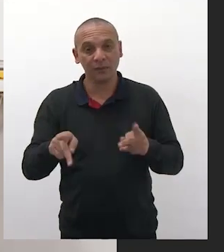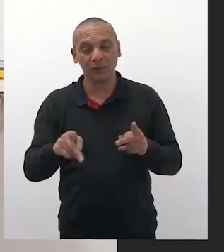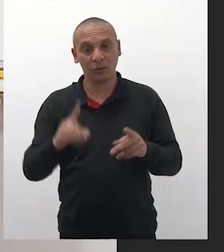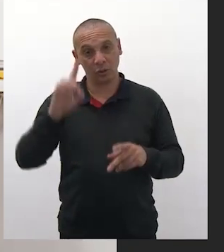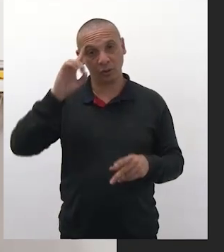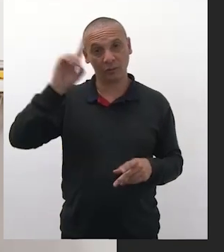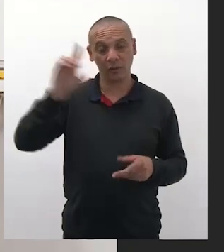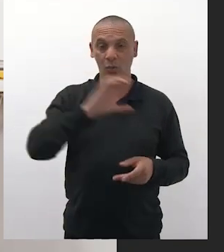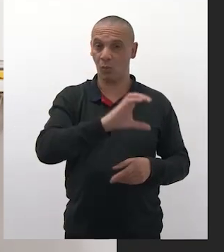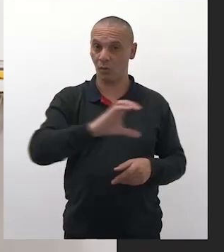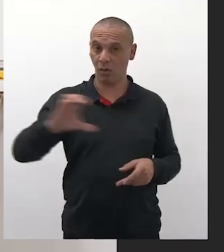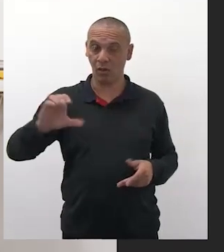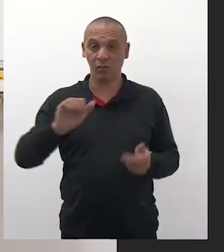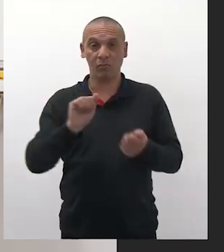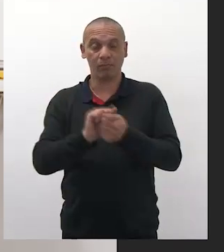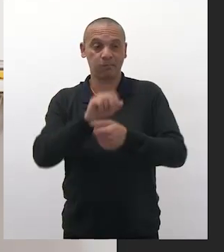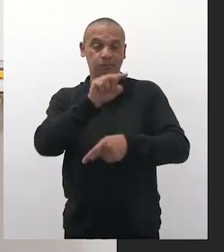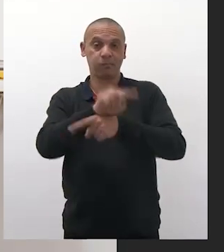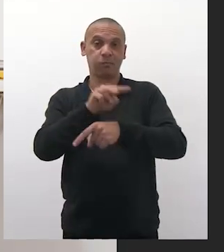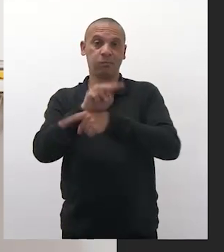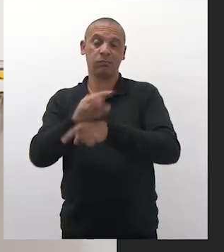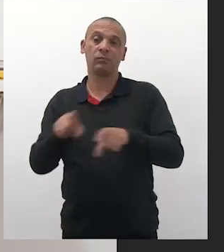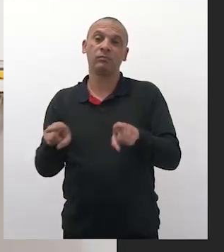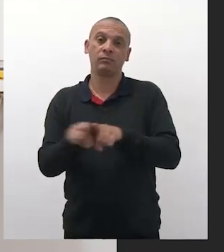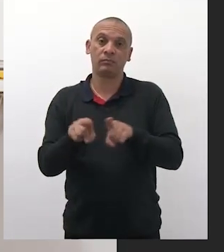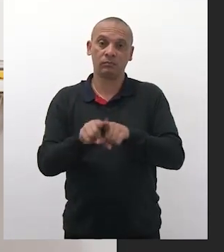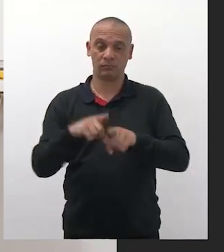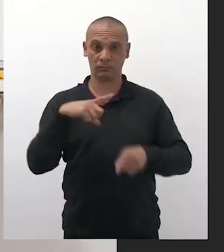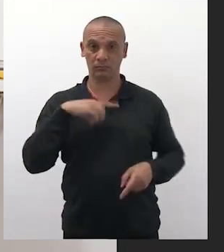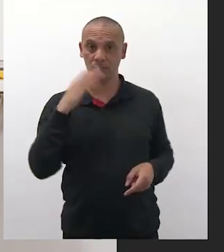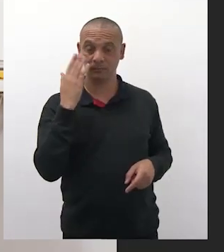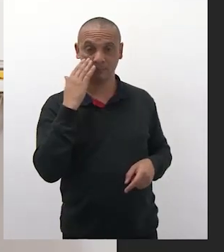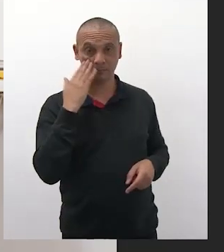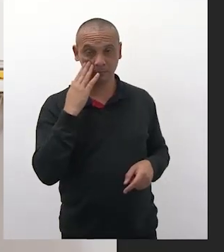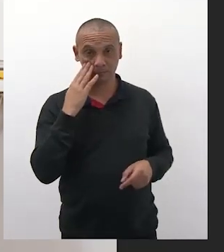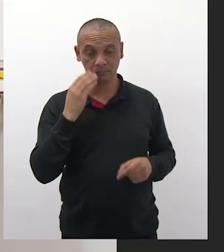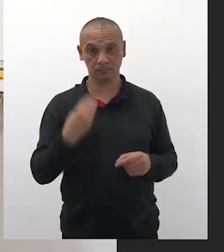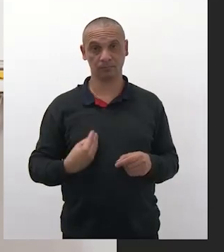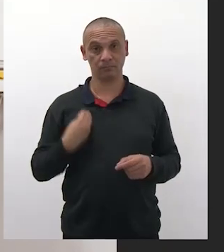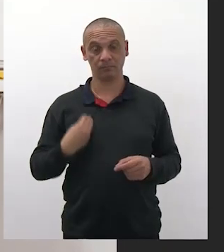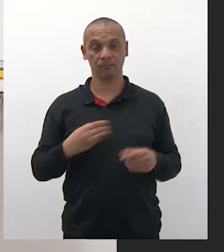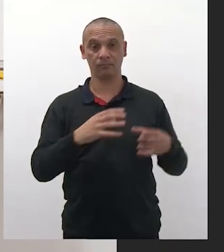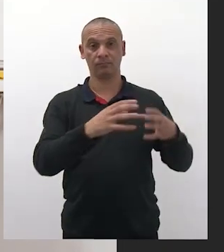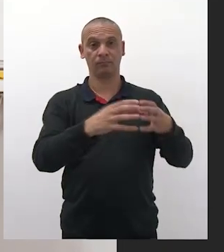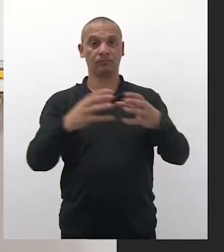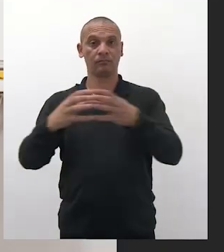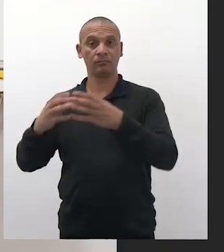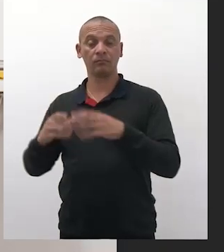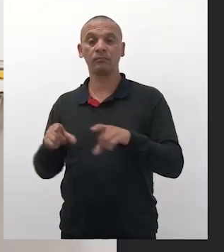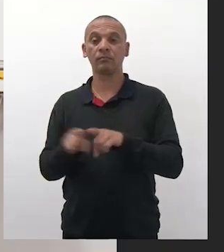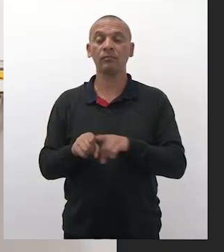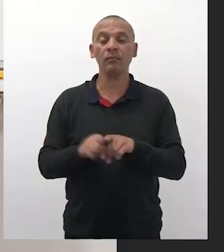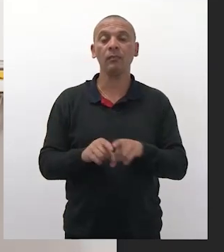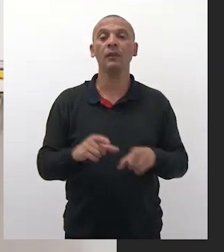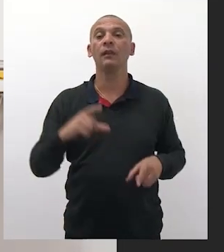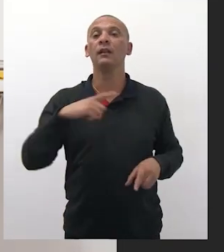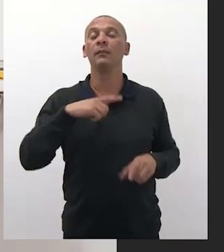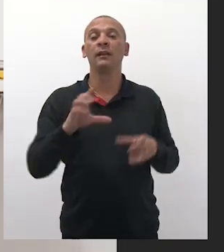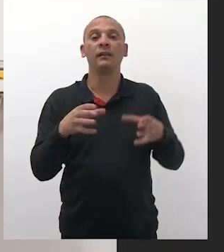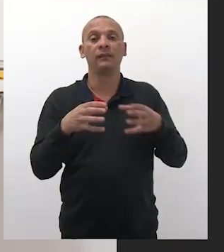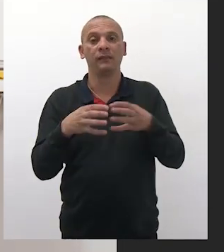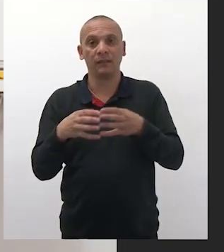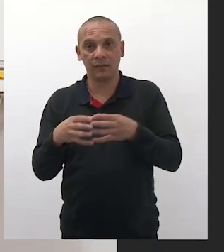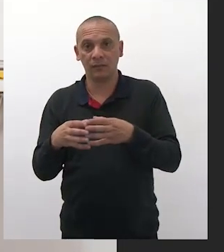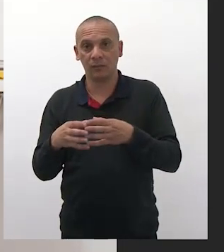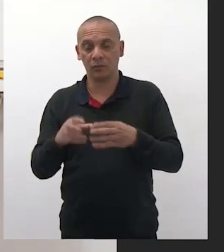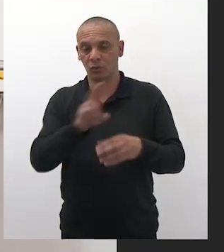diretor, coordenador, supervisor, dirigente, que participam dos clubes. E além do Clube